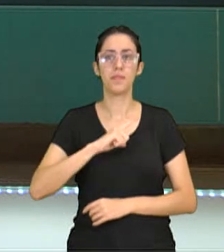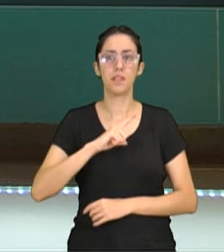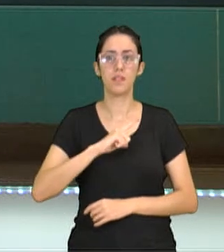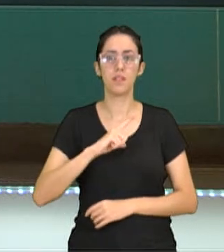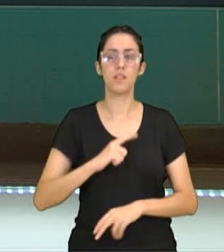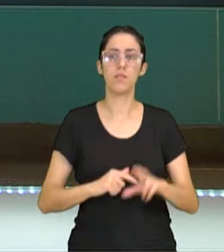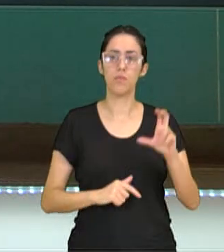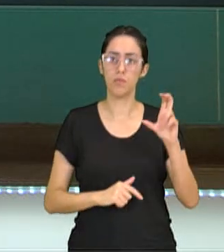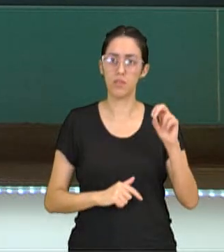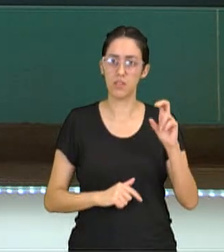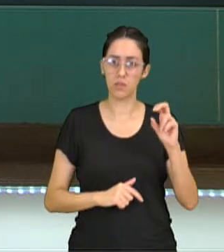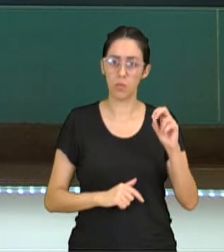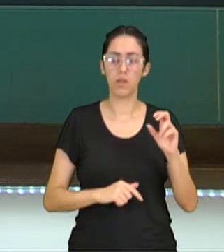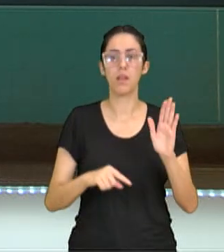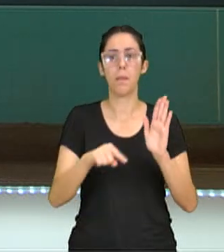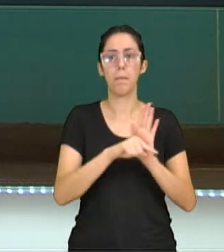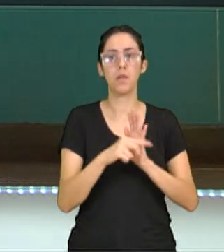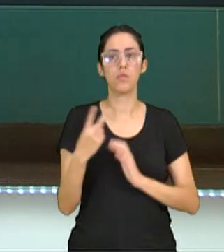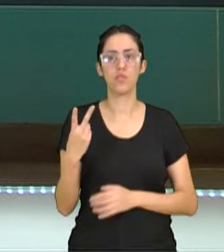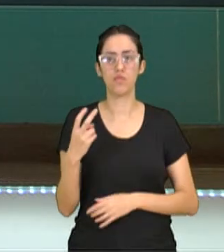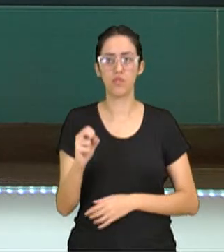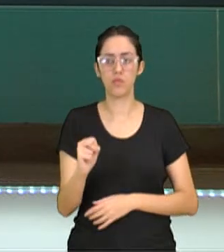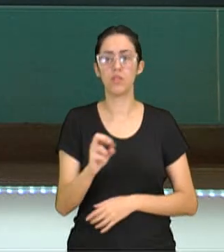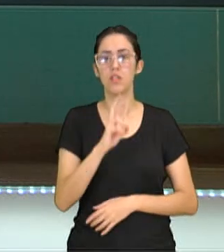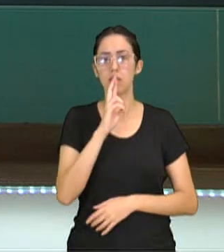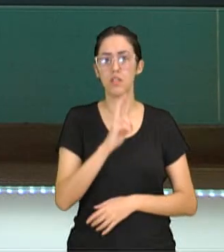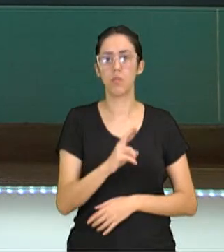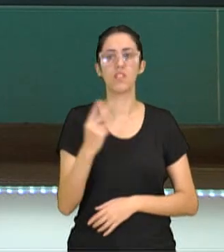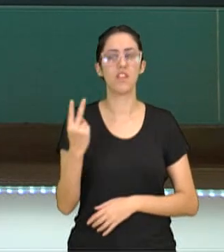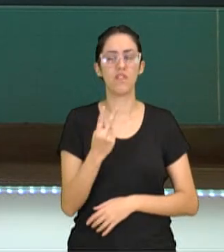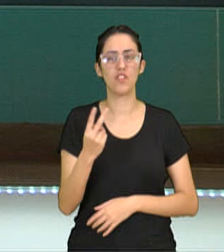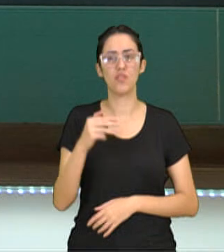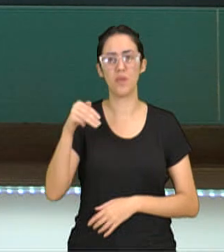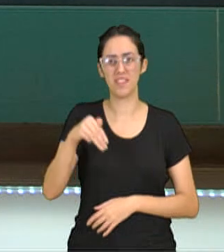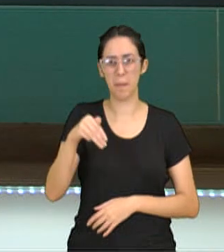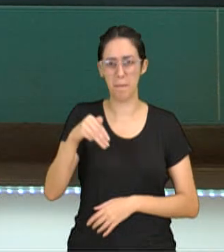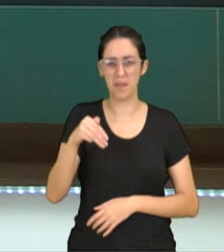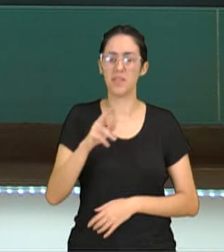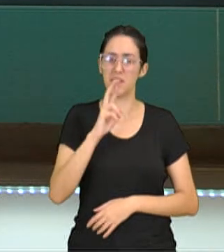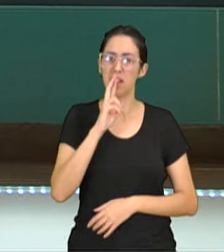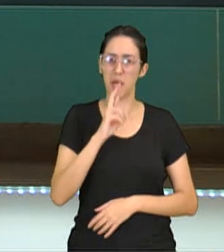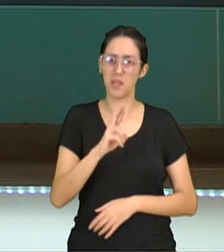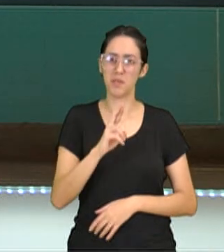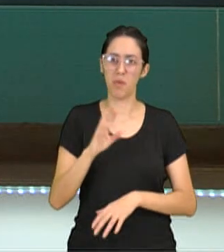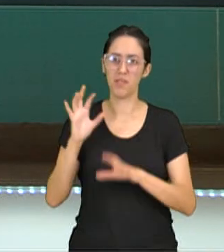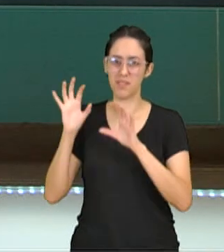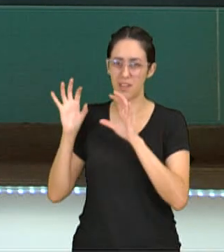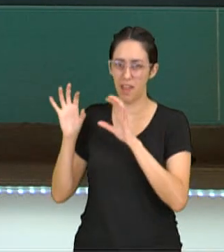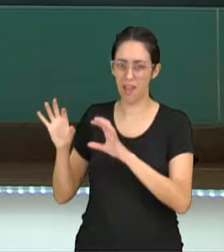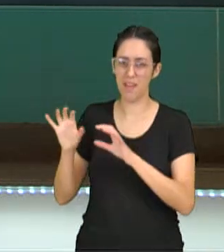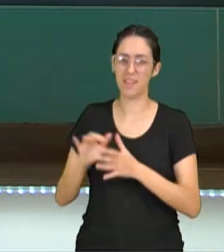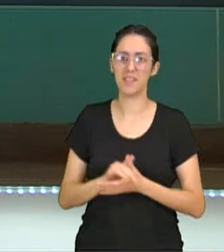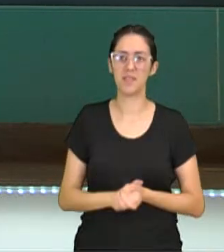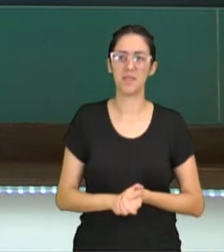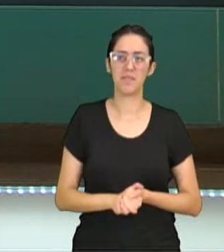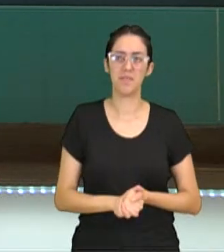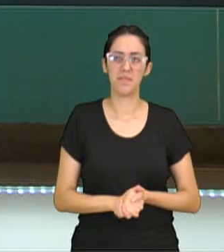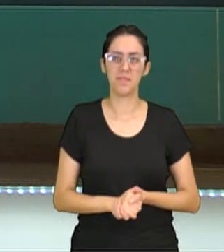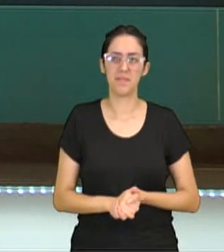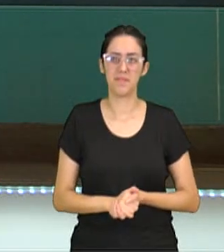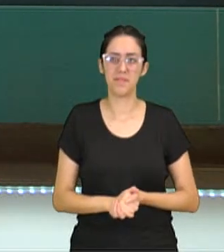e 50 menos 28, que dá 22 metros, ok? Essa é a resposta desse segundo